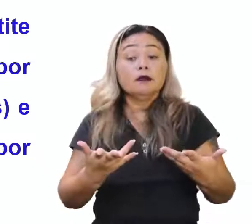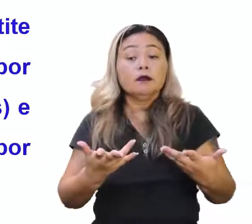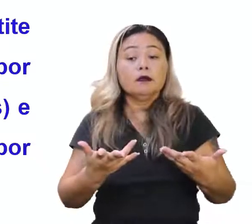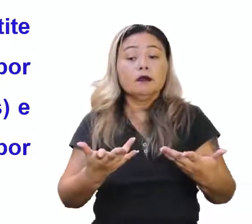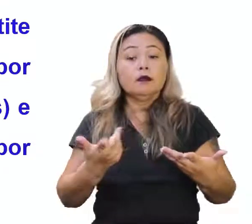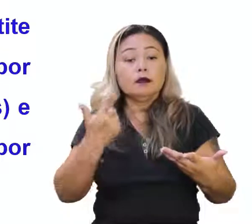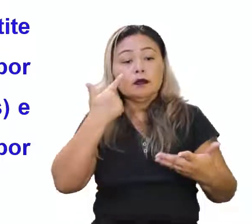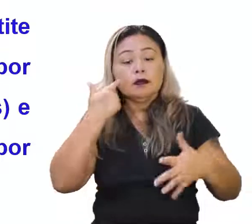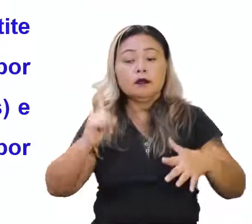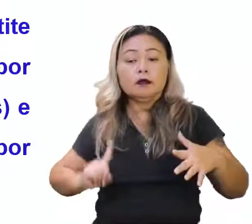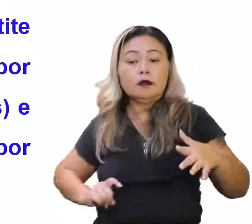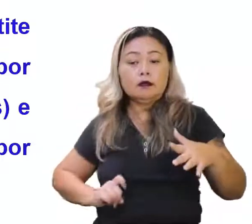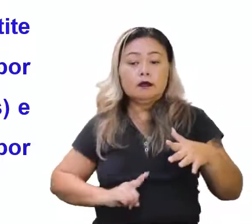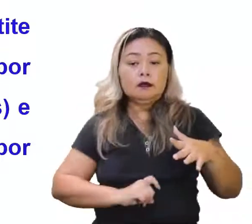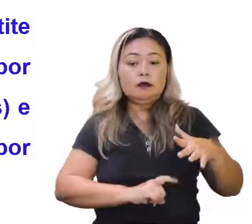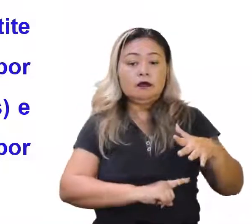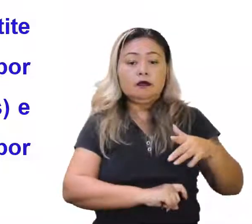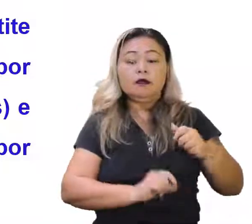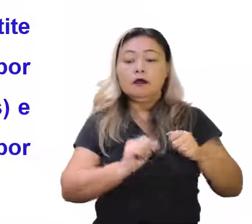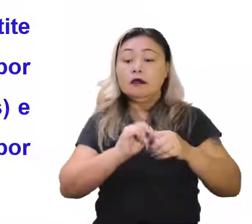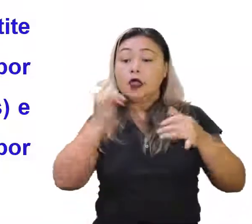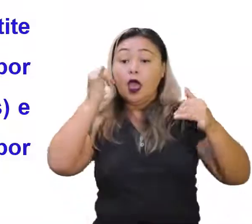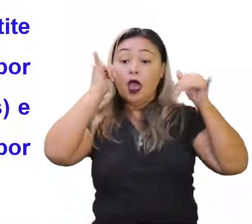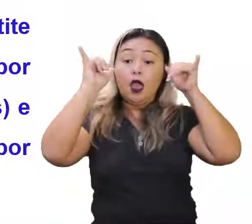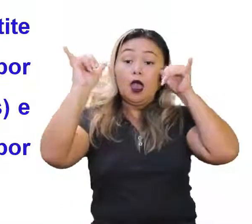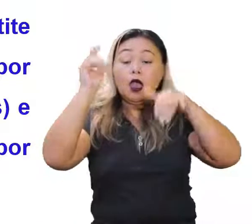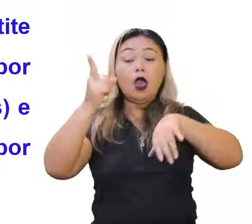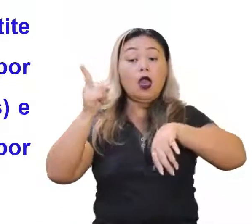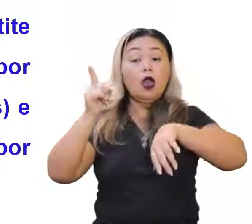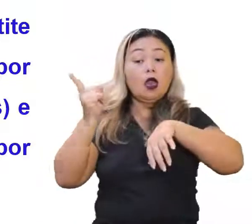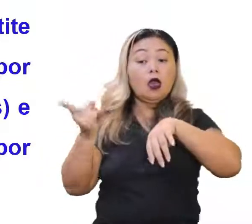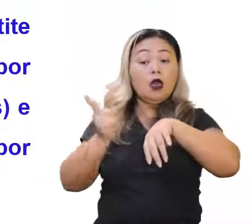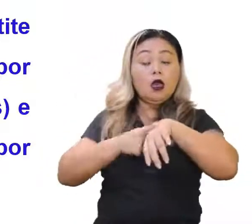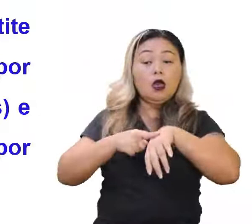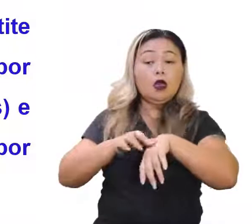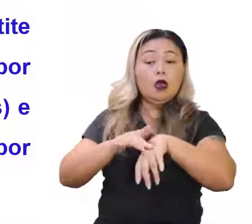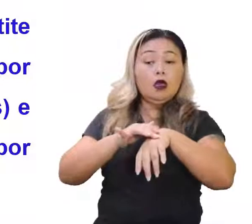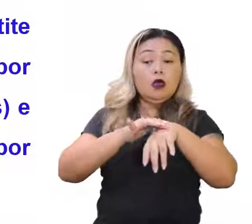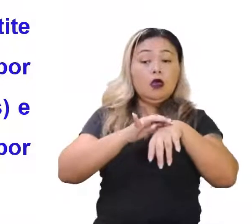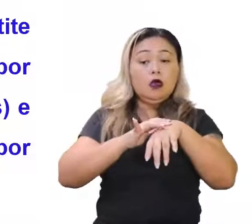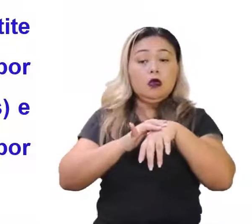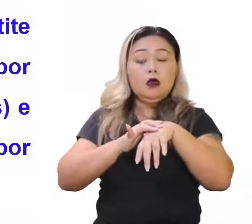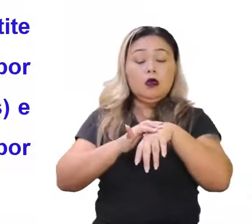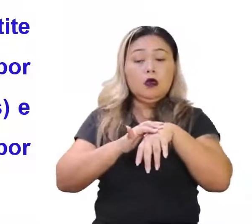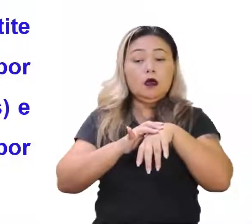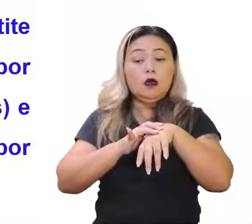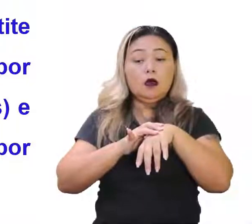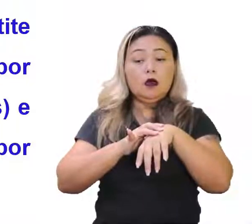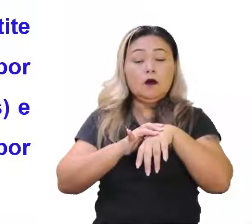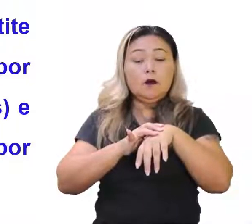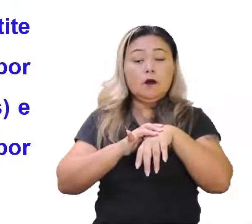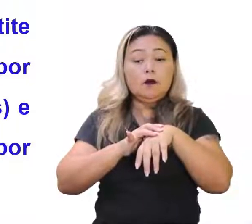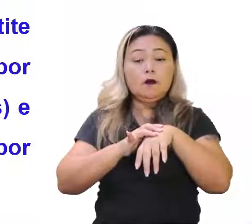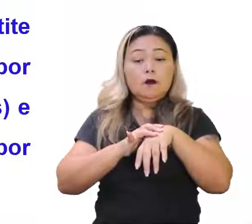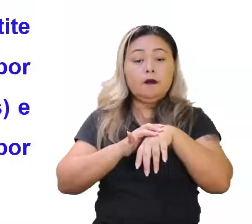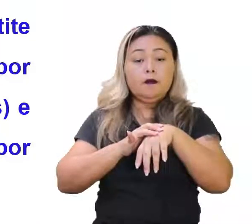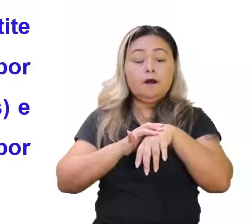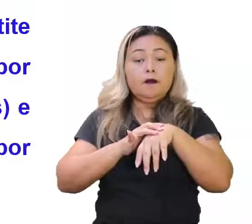para a verminose e evitar essas doenças que é causada pela